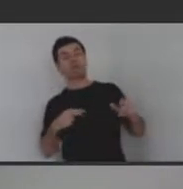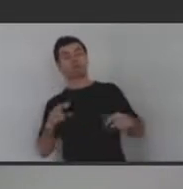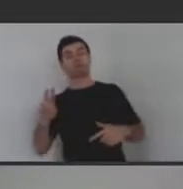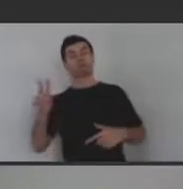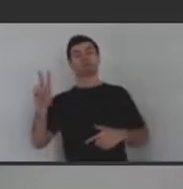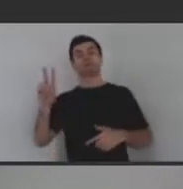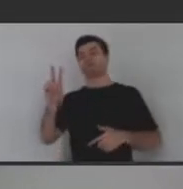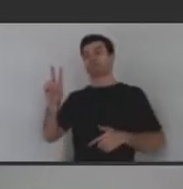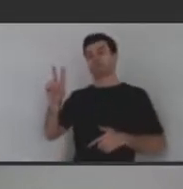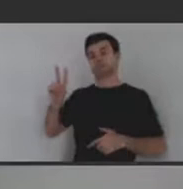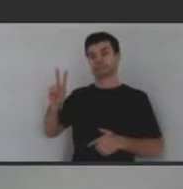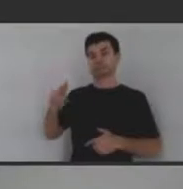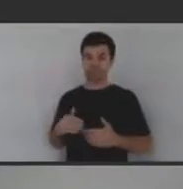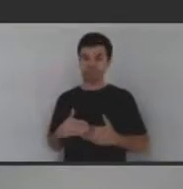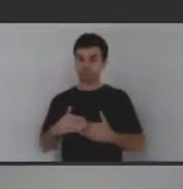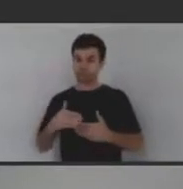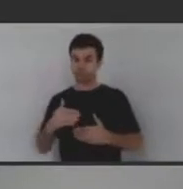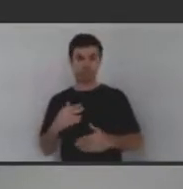ou candidato.